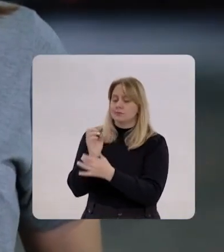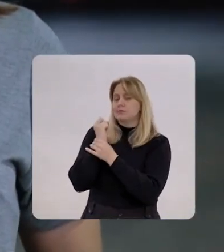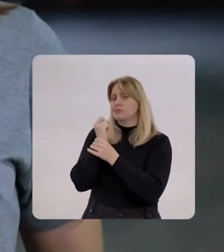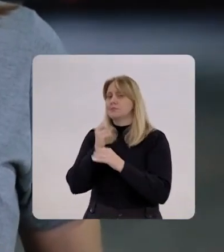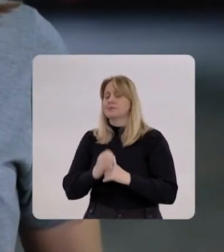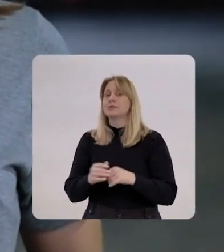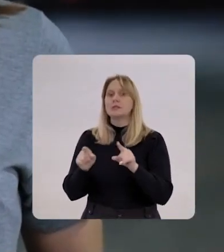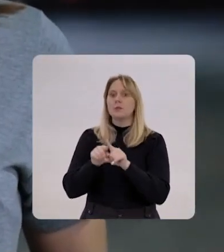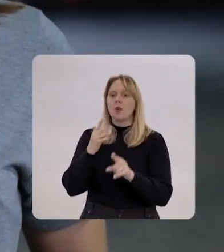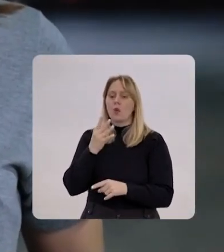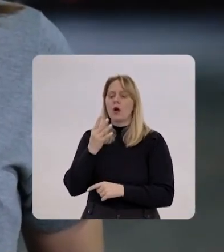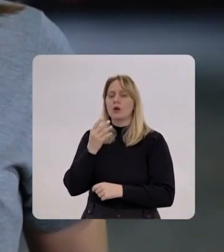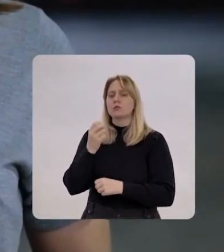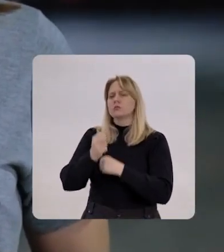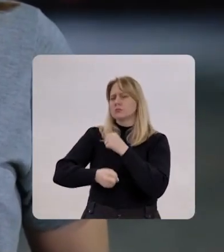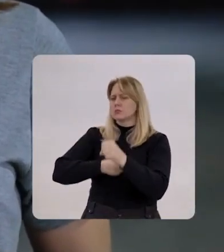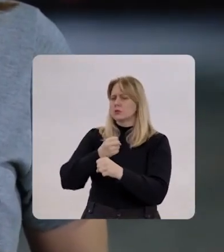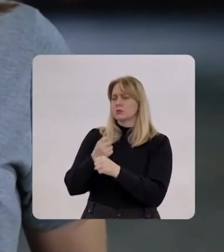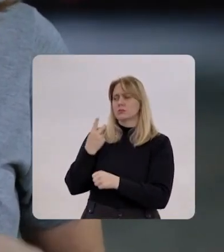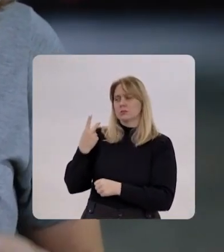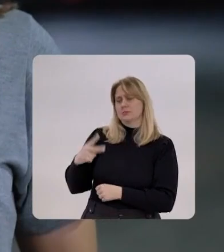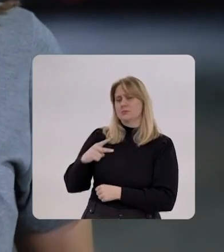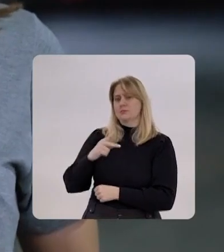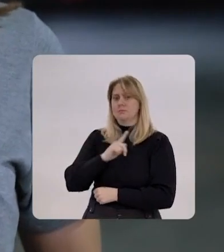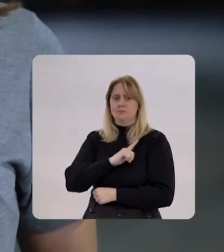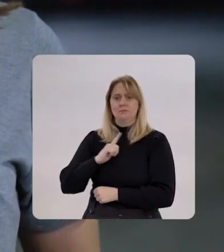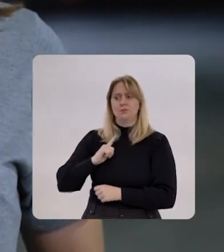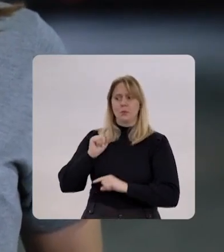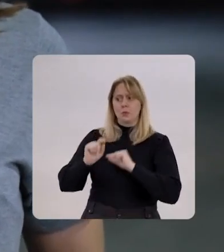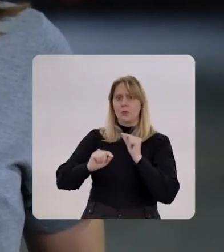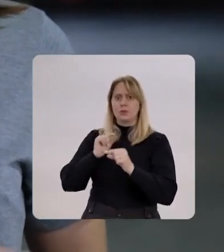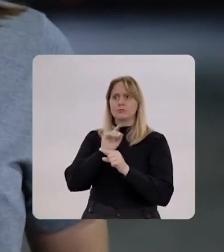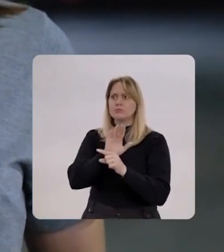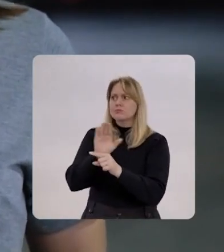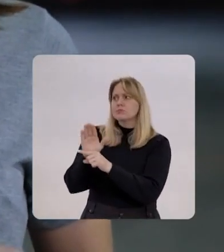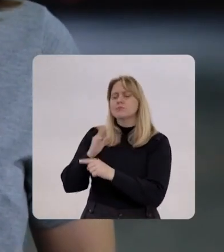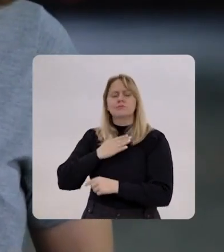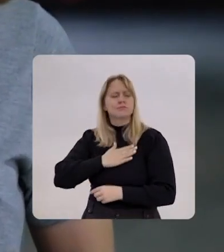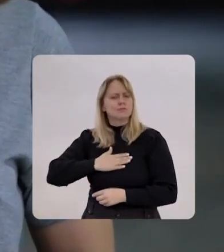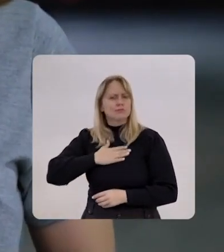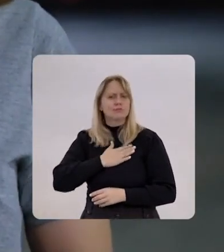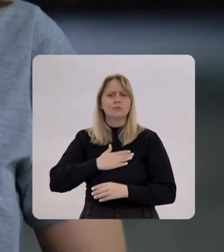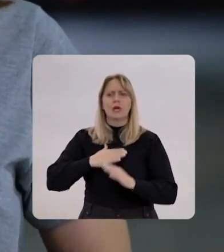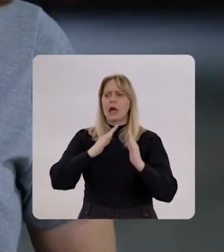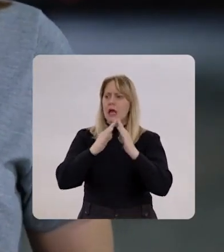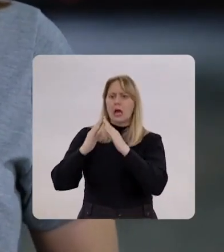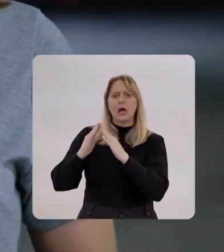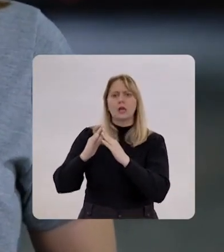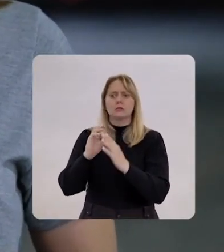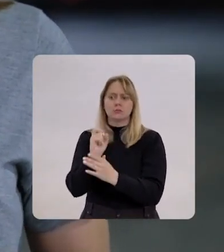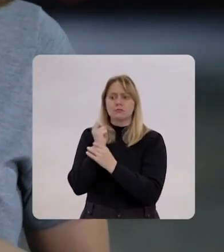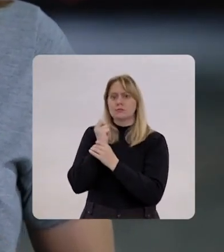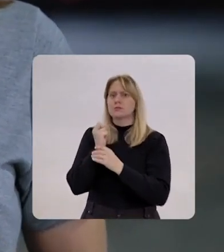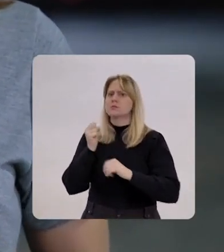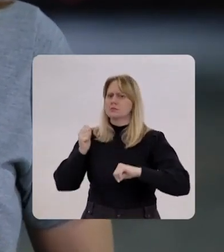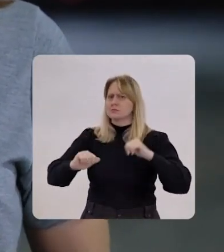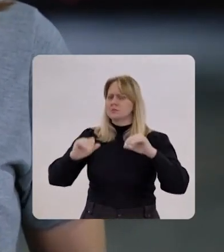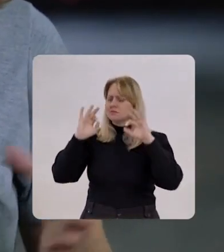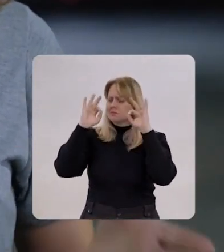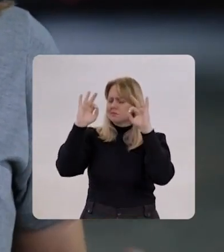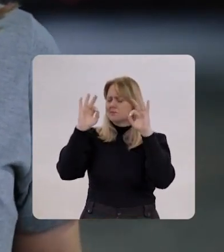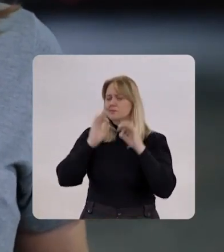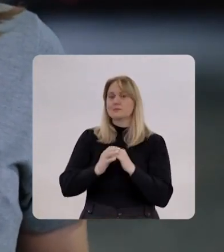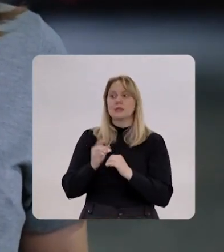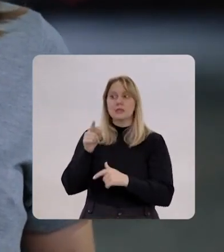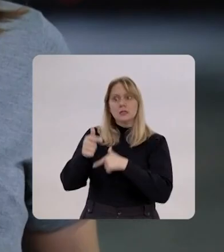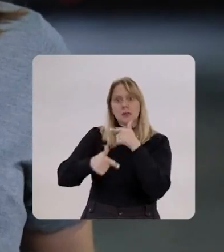de gestão, Helena investiu em iniciativas que garantem bem-estar aos moradores, através de uma segurança pública de qualidade. Esse trabalho já